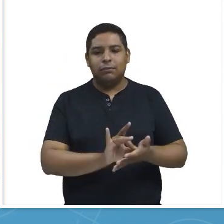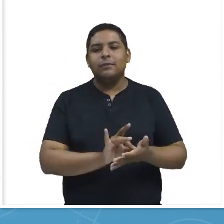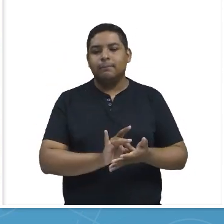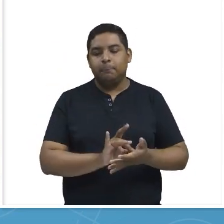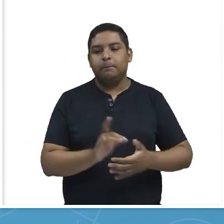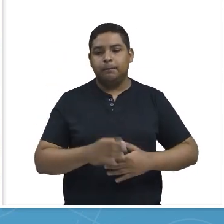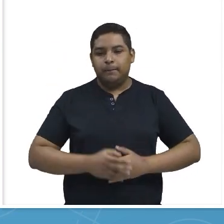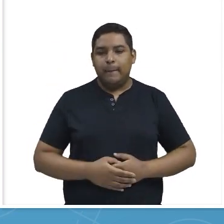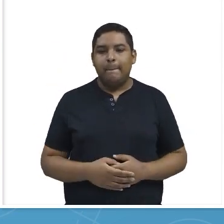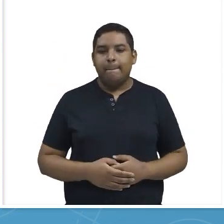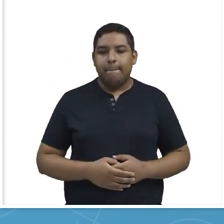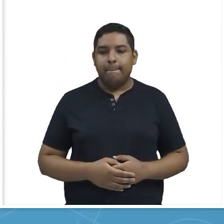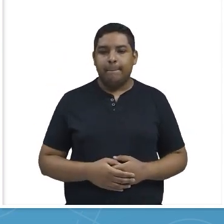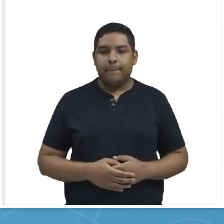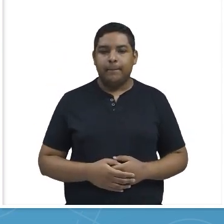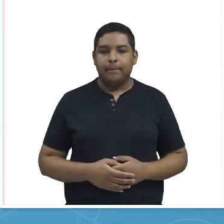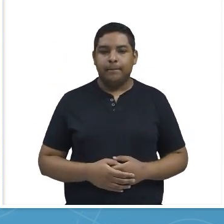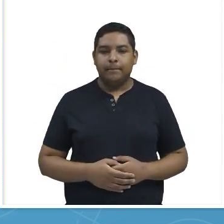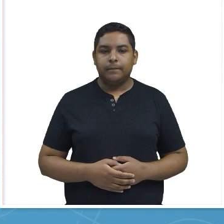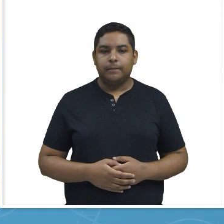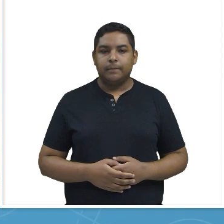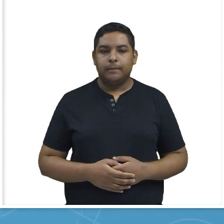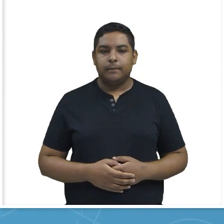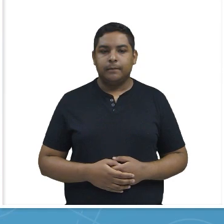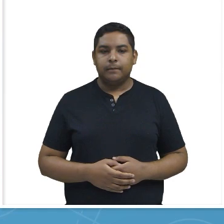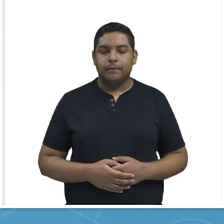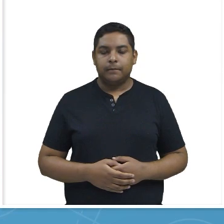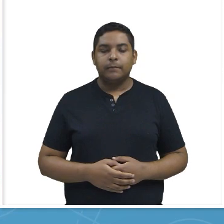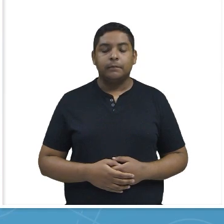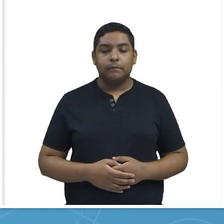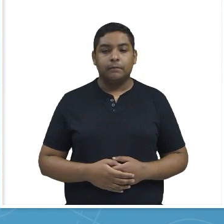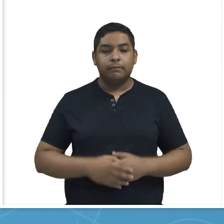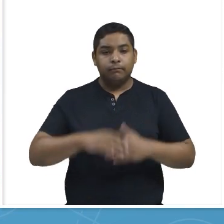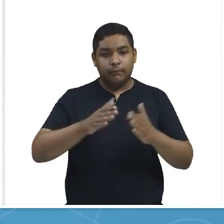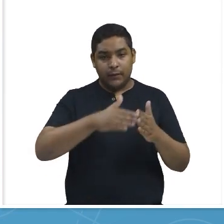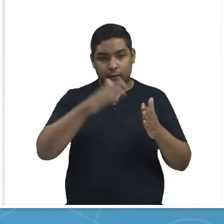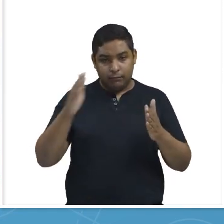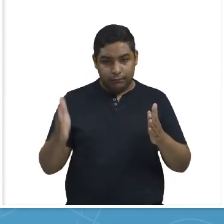E agora vamos ver um pouquinho mais sobre be going to. Vamos ver a próxima cartela.